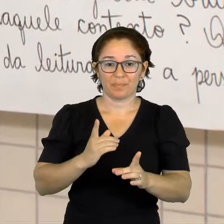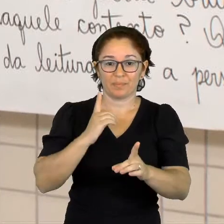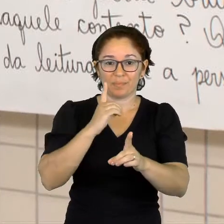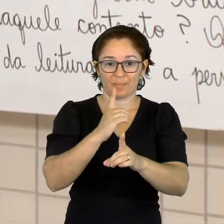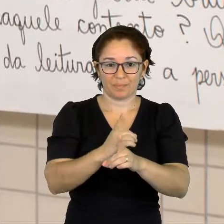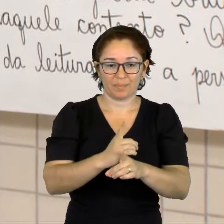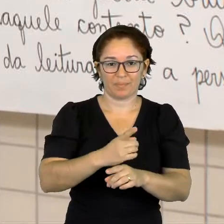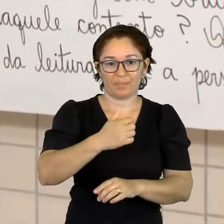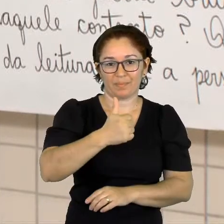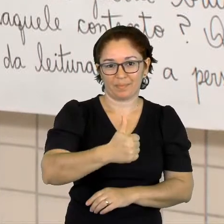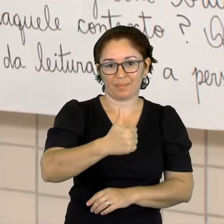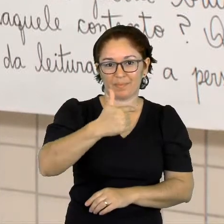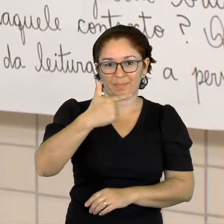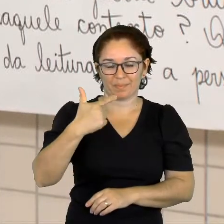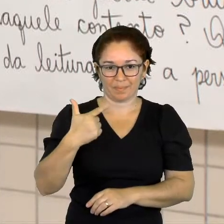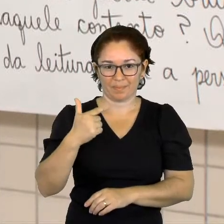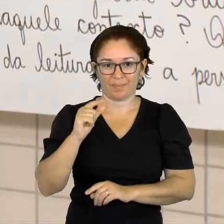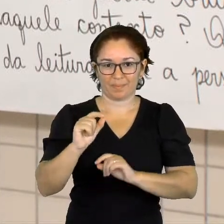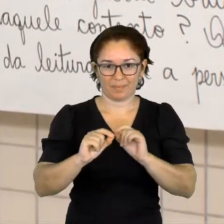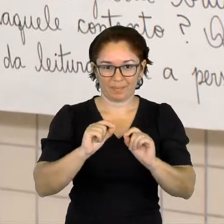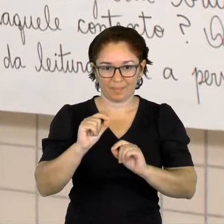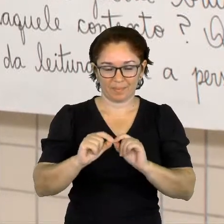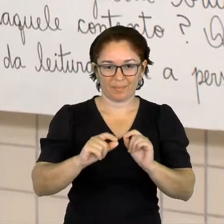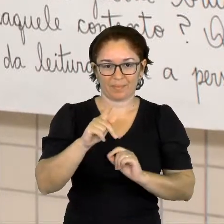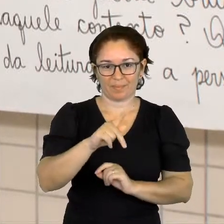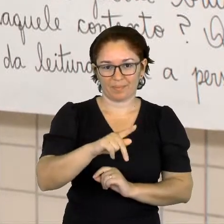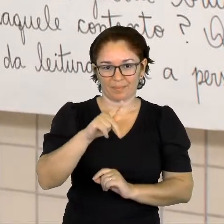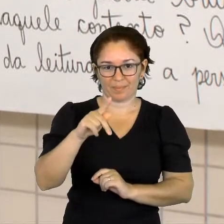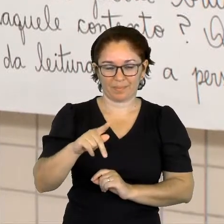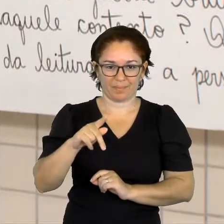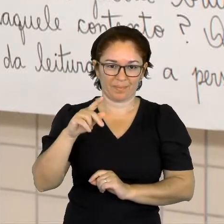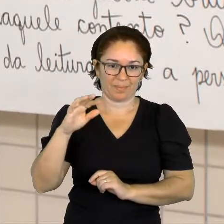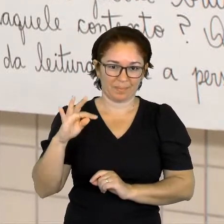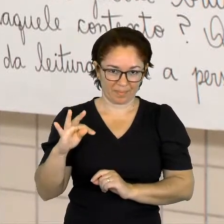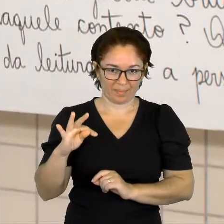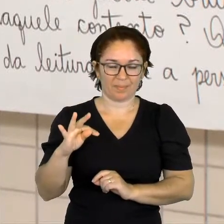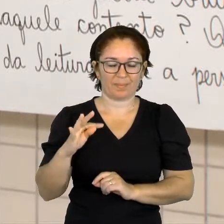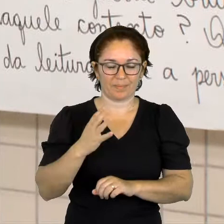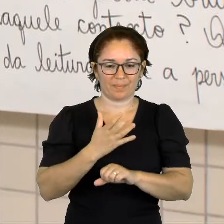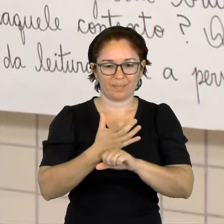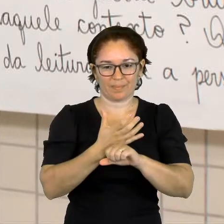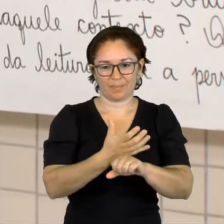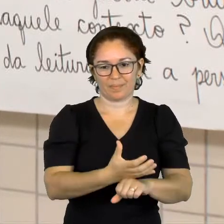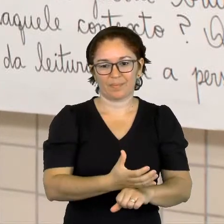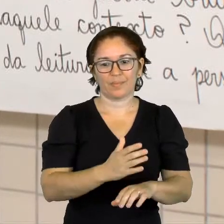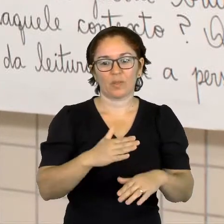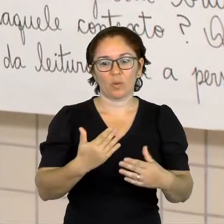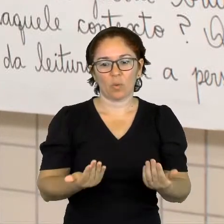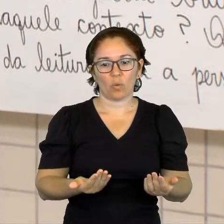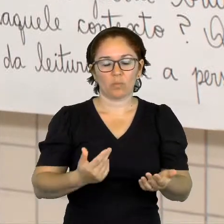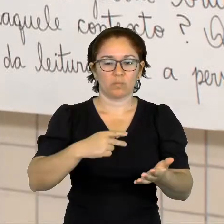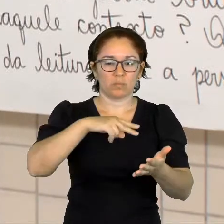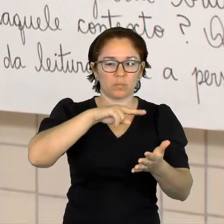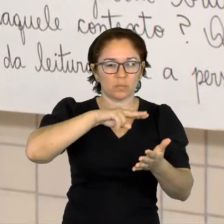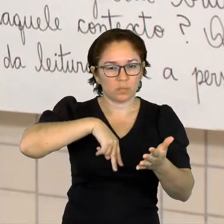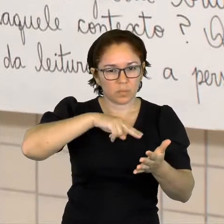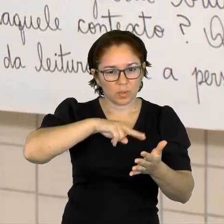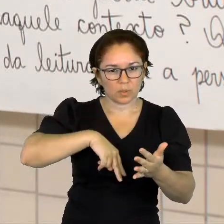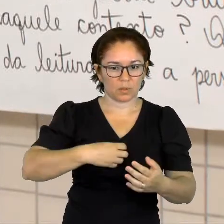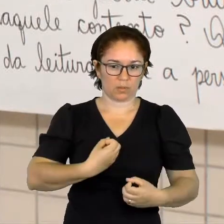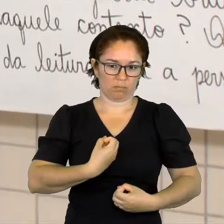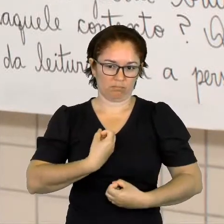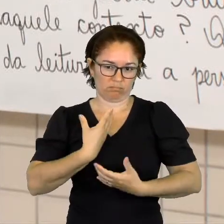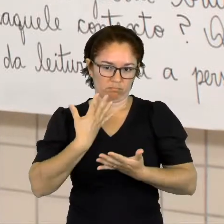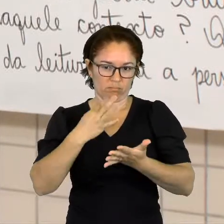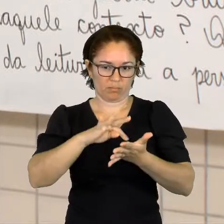12ª aula de práticas de leitura e produção textual, ou leitura, como as escolas integrais